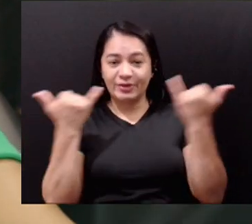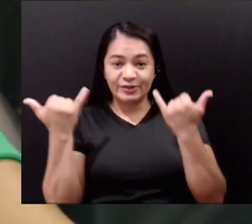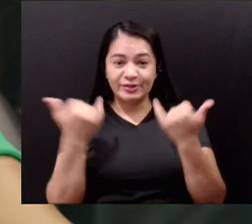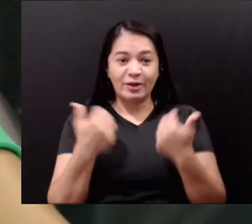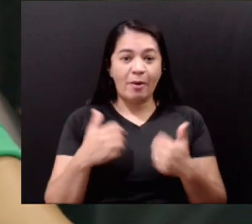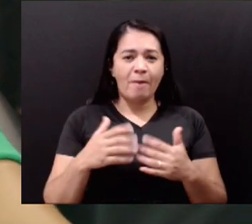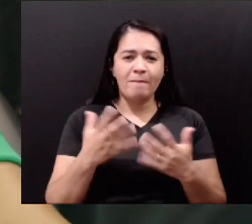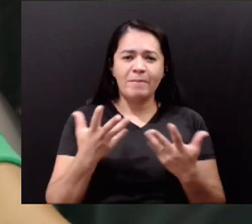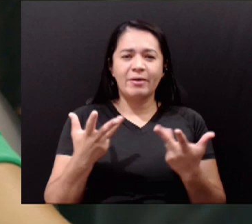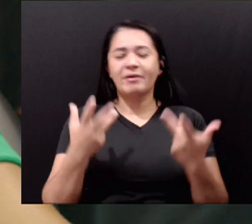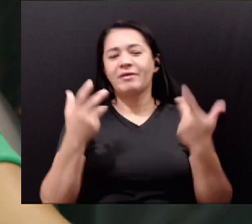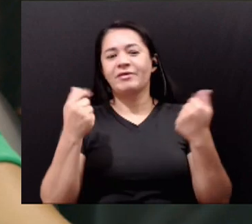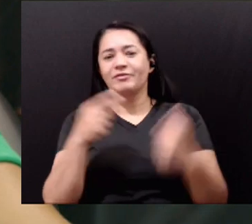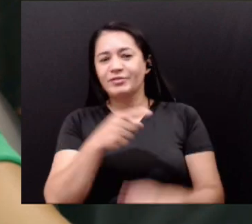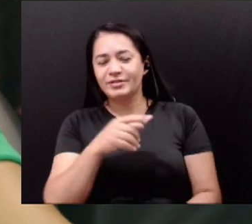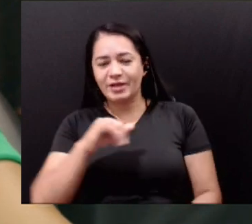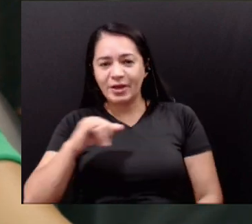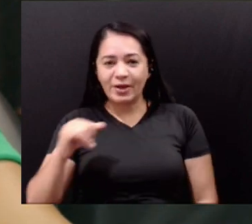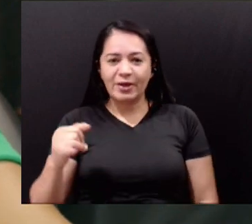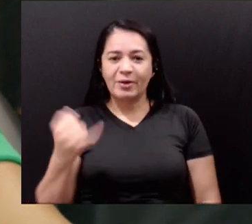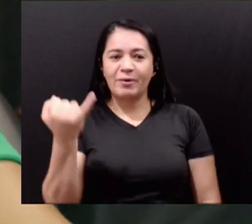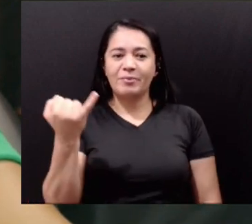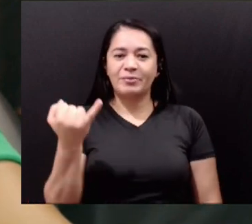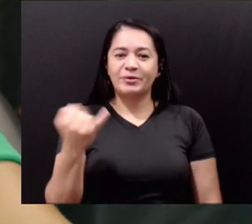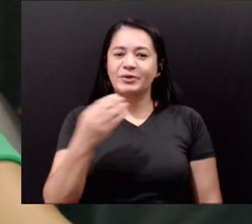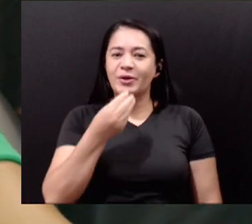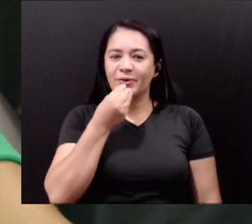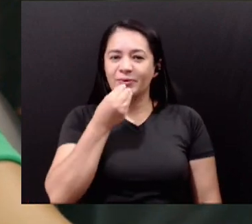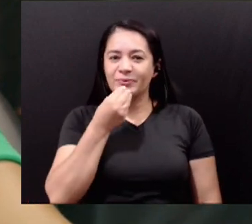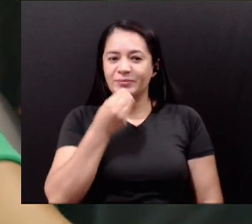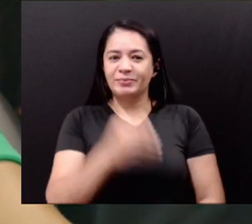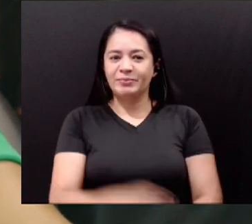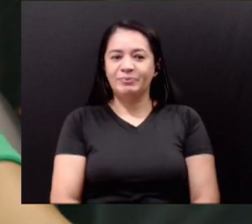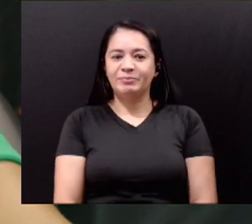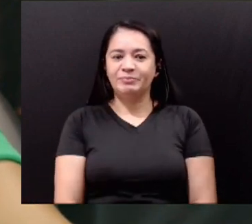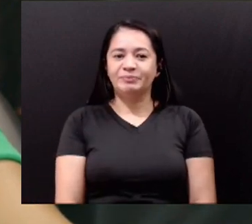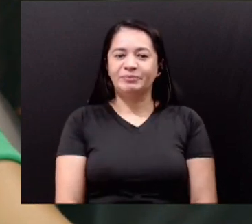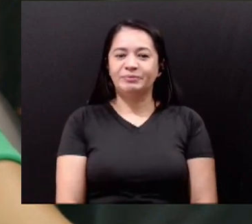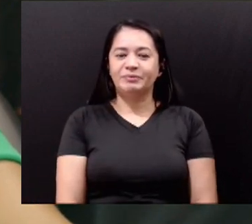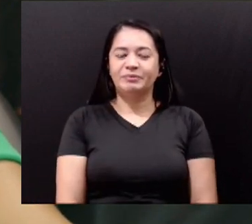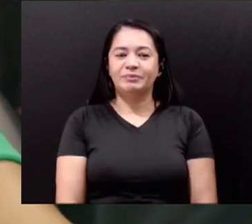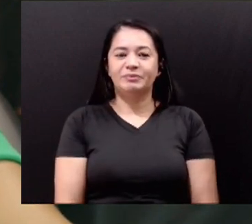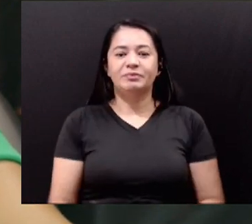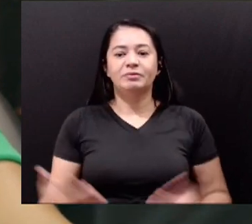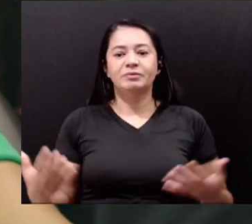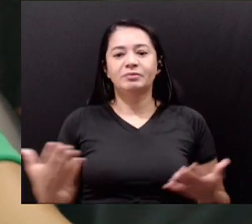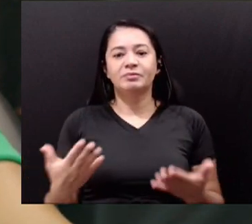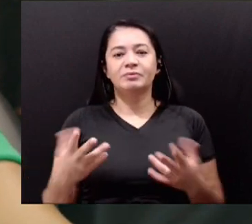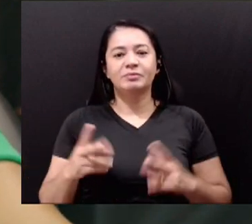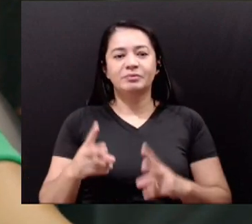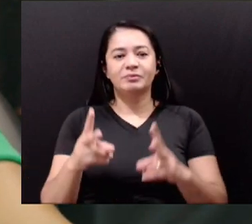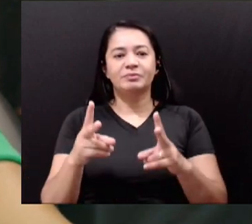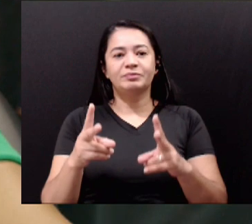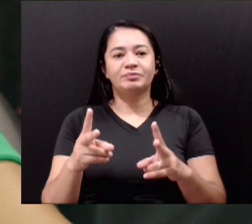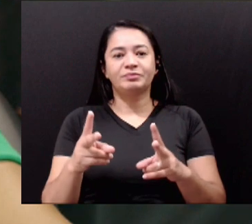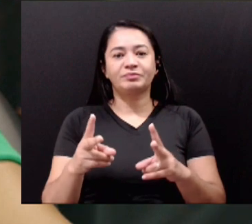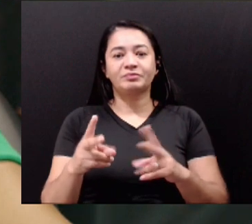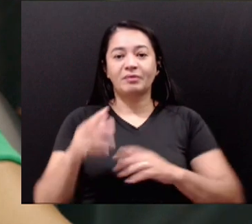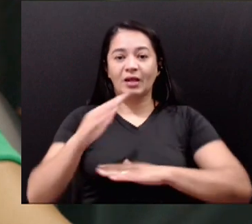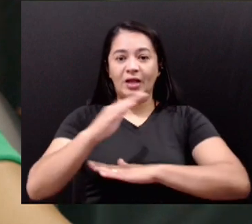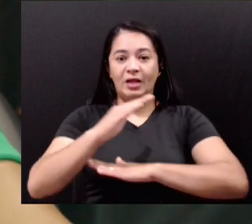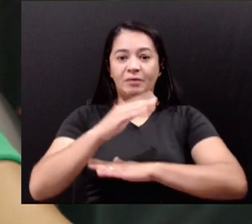aproveite a oportunidade. Vamos lá, seguindo por aqui no nosso Estúdio Câmara, Câmara de Campinas entrega diploma de